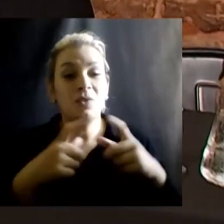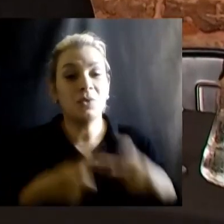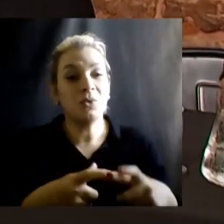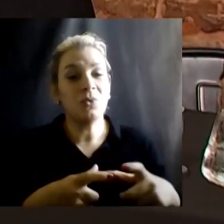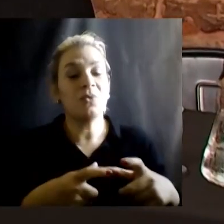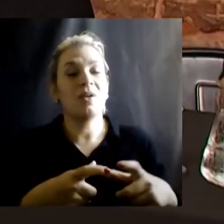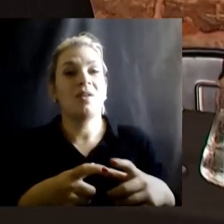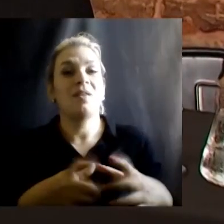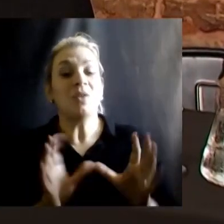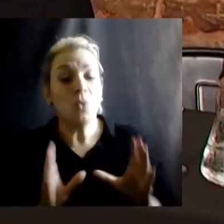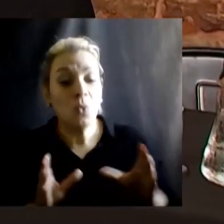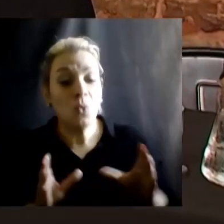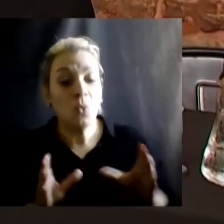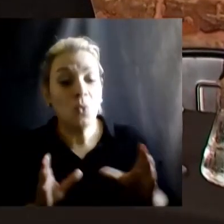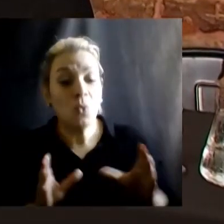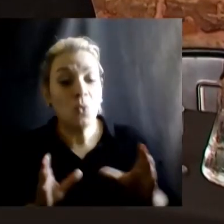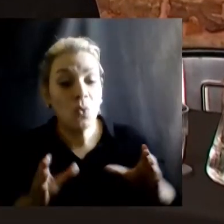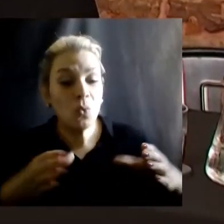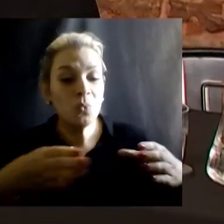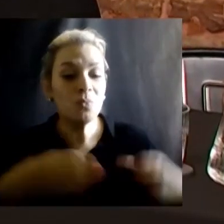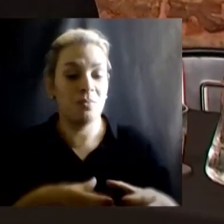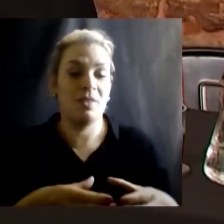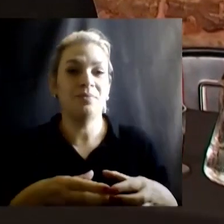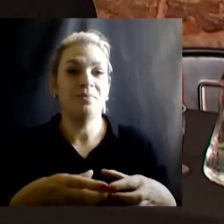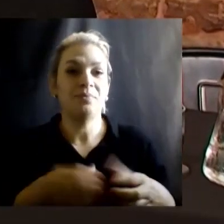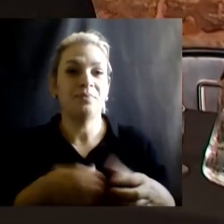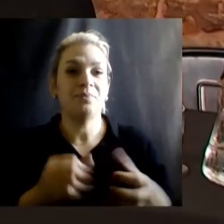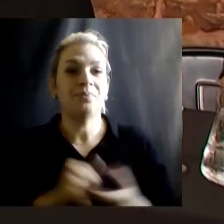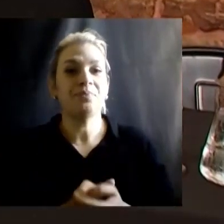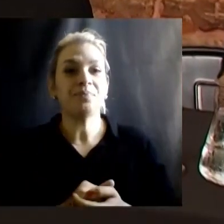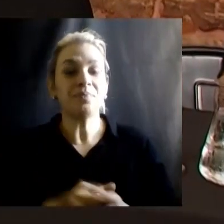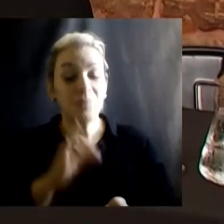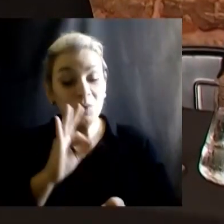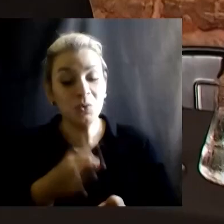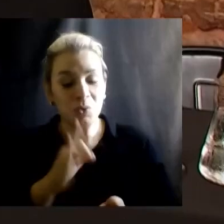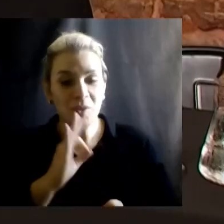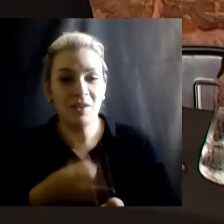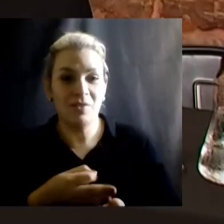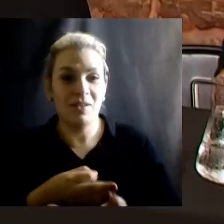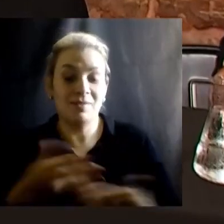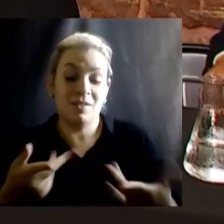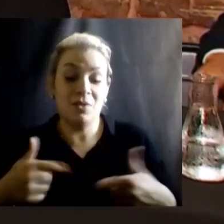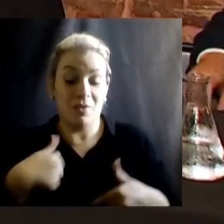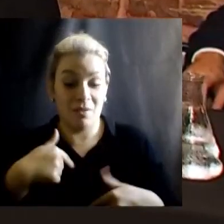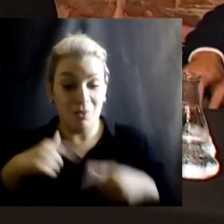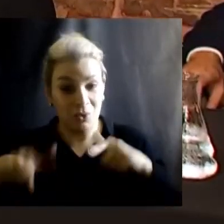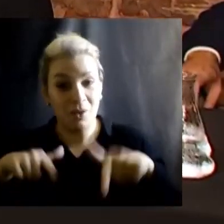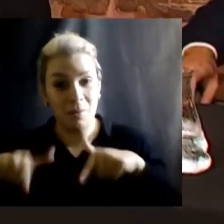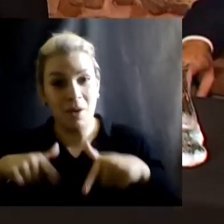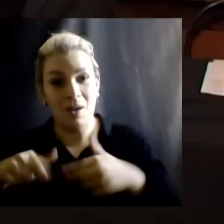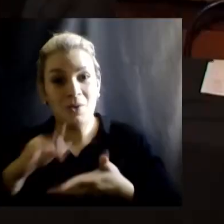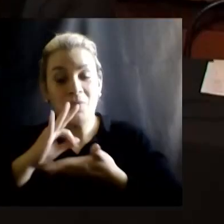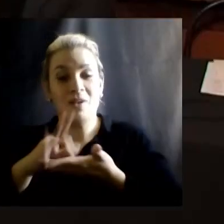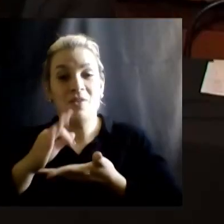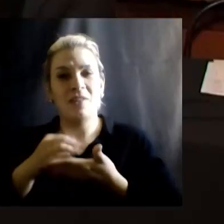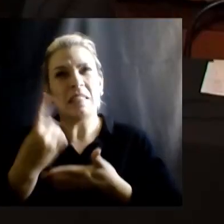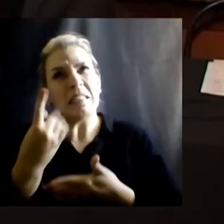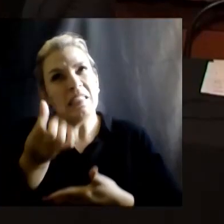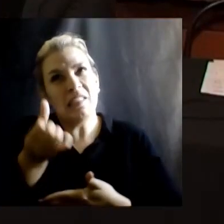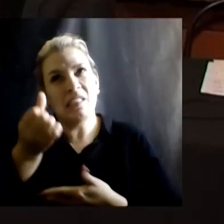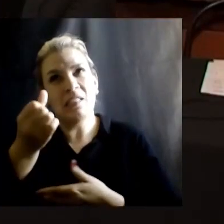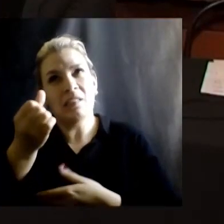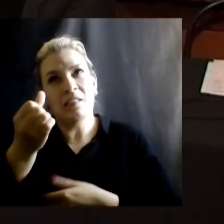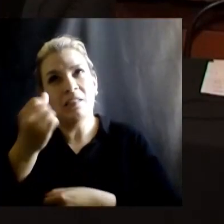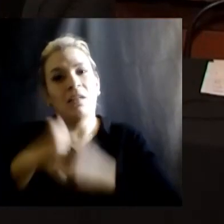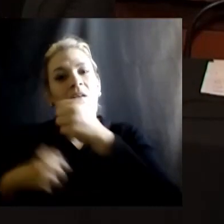uma coisa que para a gente é tão importante, que é o café. Eu trabalho com café há 16 anos e o café mudou minha vida. Ao